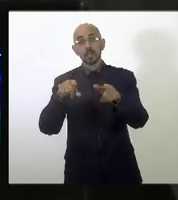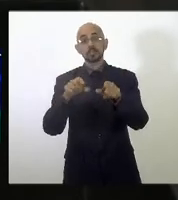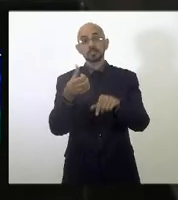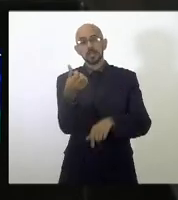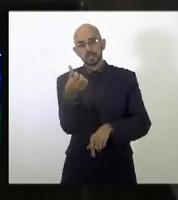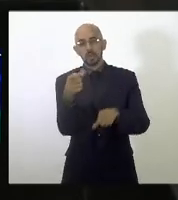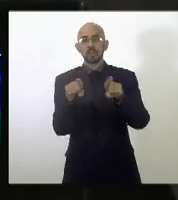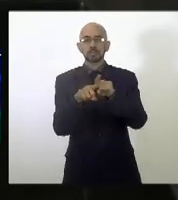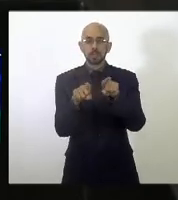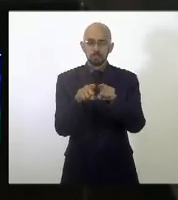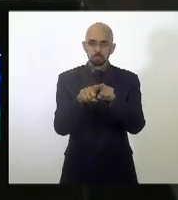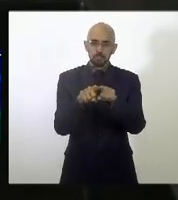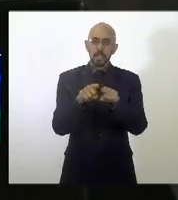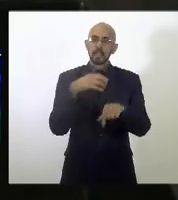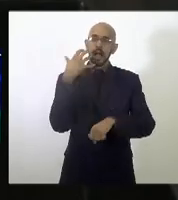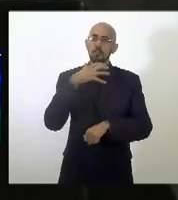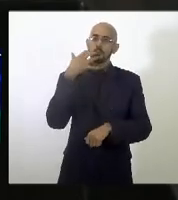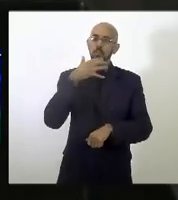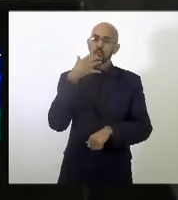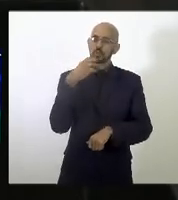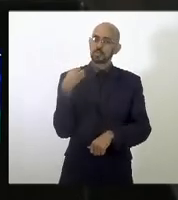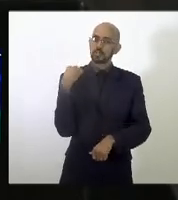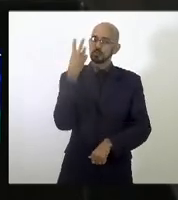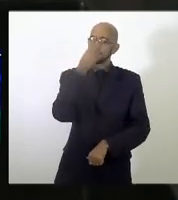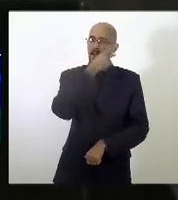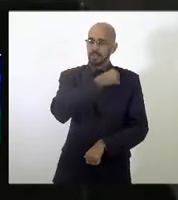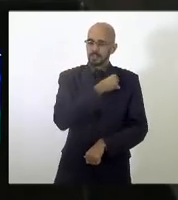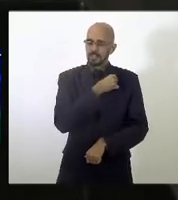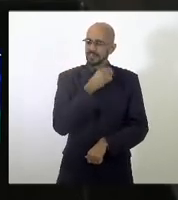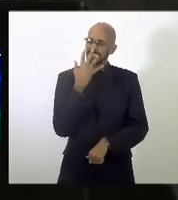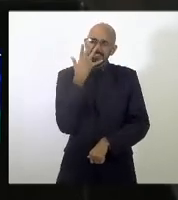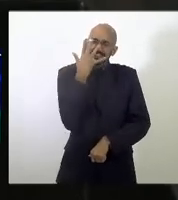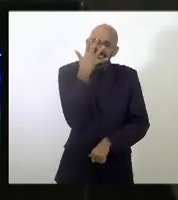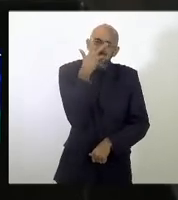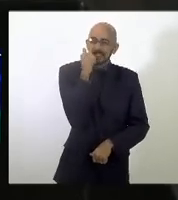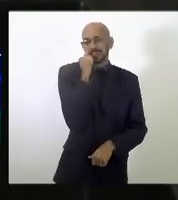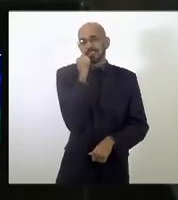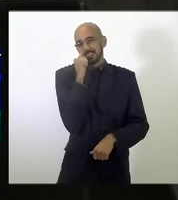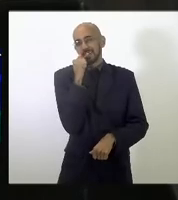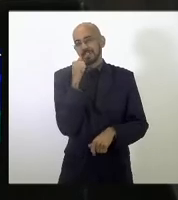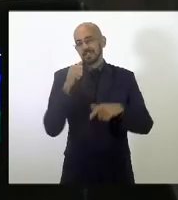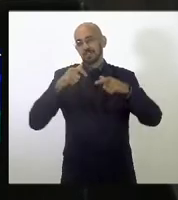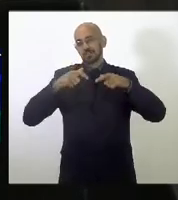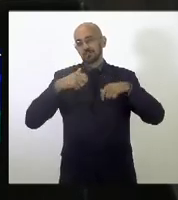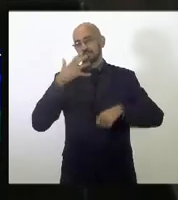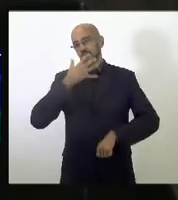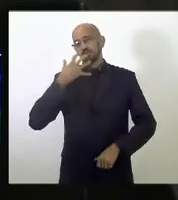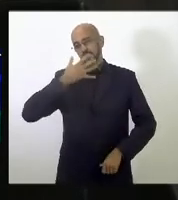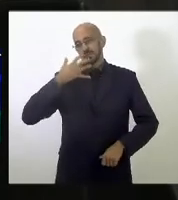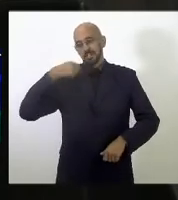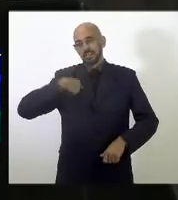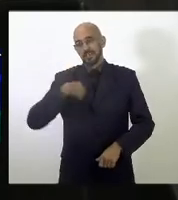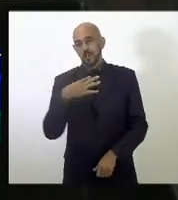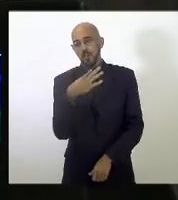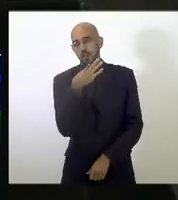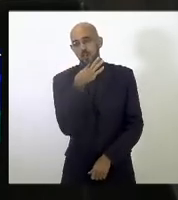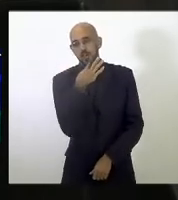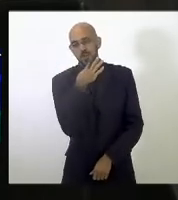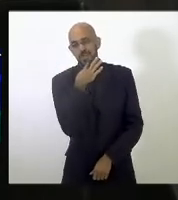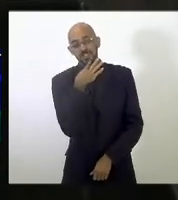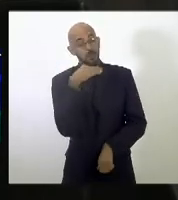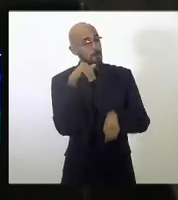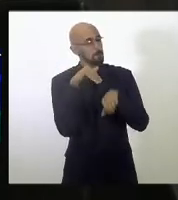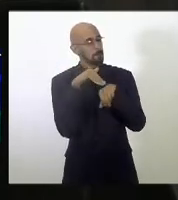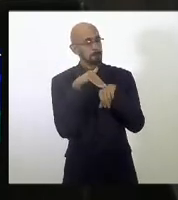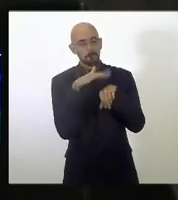de Gounod, que é uma das mais lindas Ave Marias que eu conheço. Então, quando o presidente